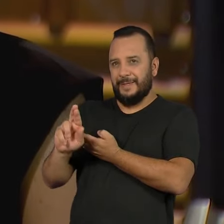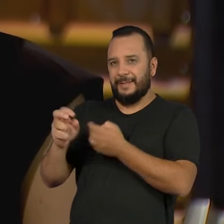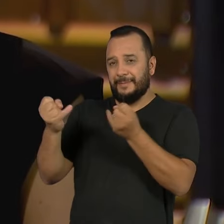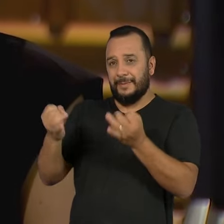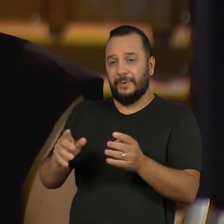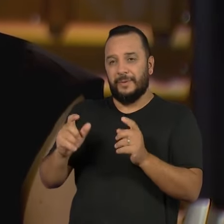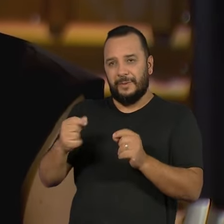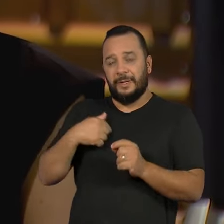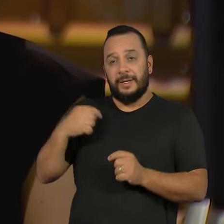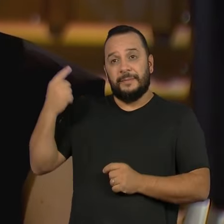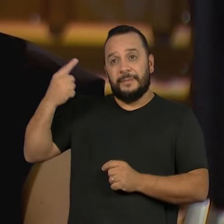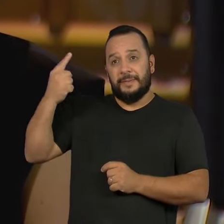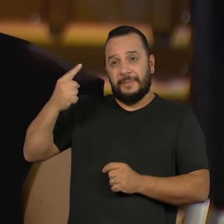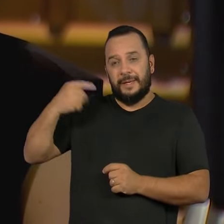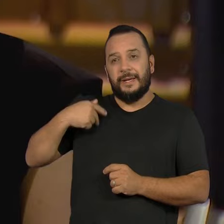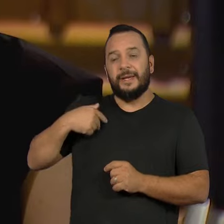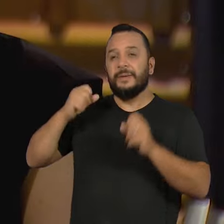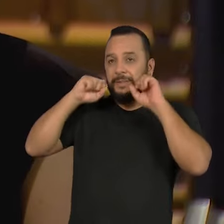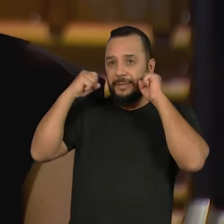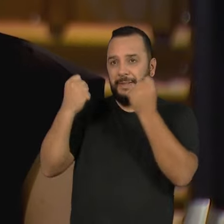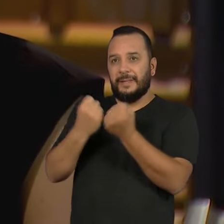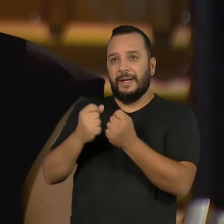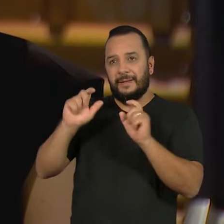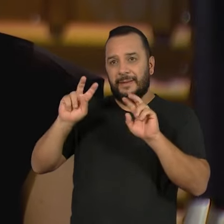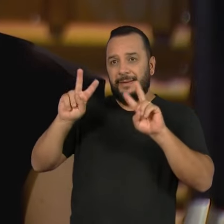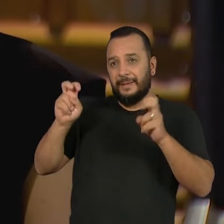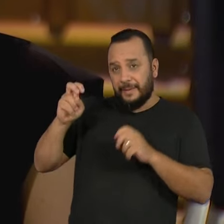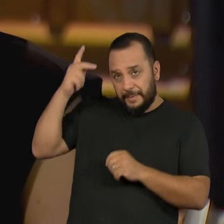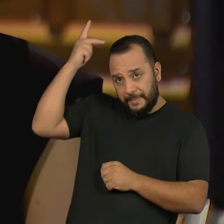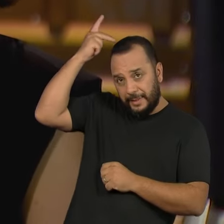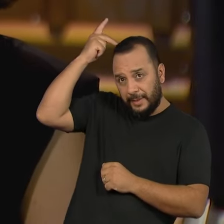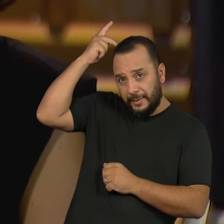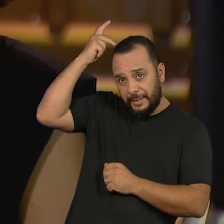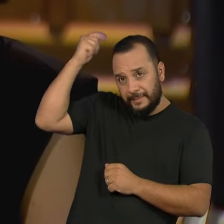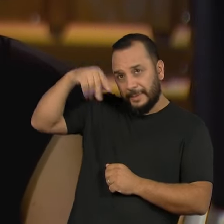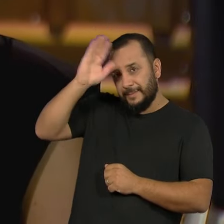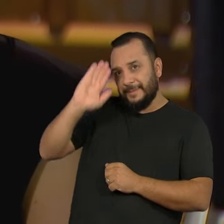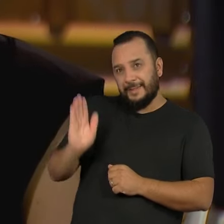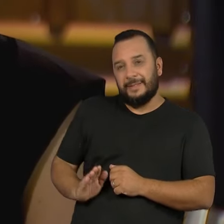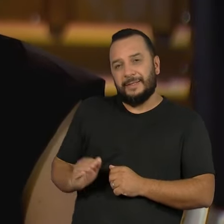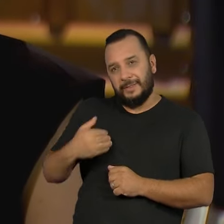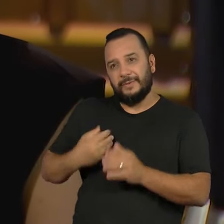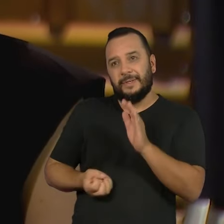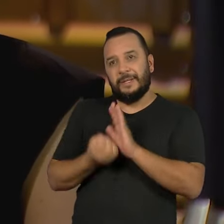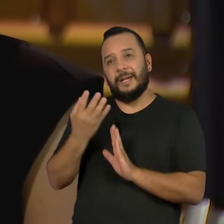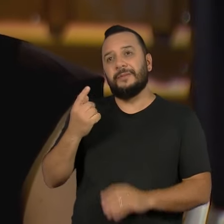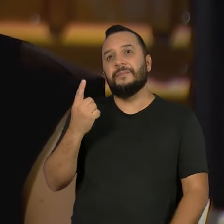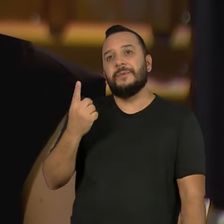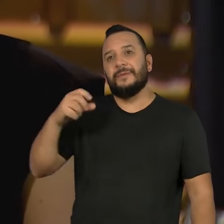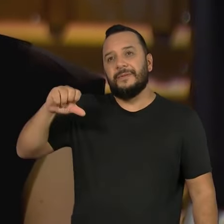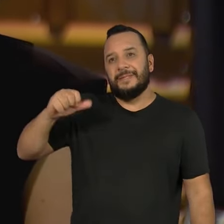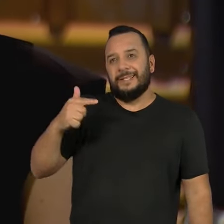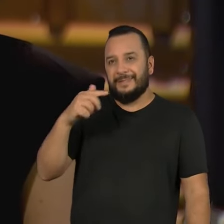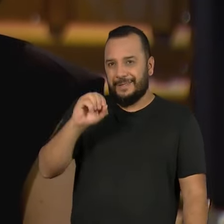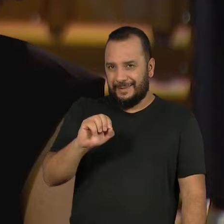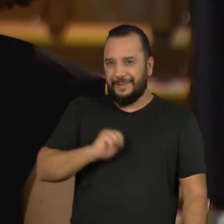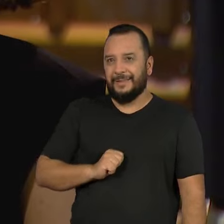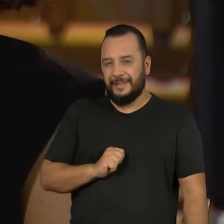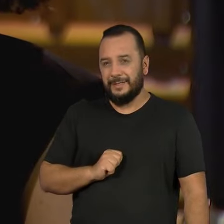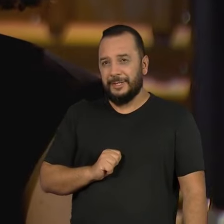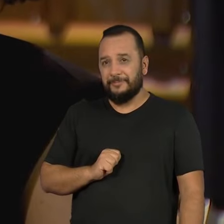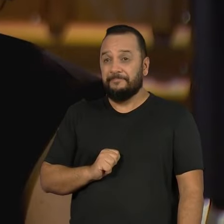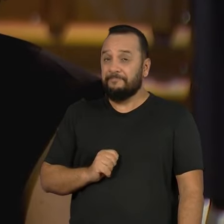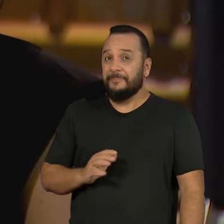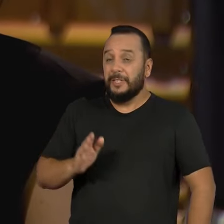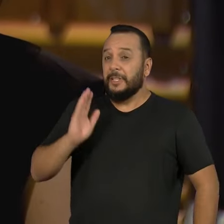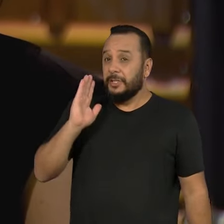sobre pentecostalismo no Brasil é realizado pelo iser na década de 70 Olha aí veja a gente já tava falando a gente ainda não